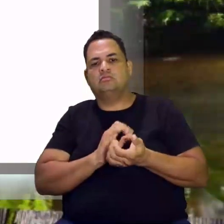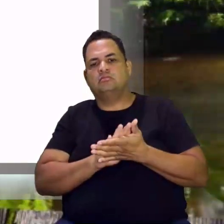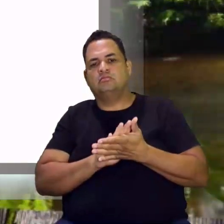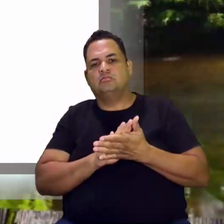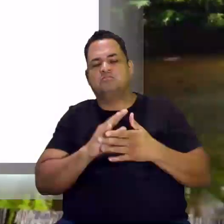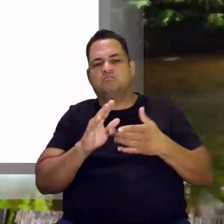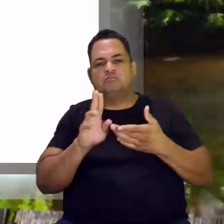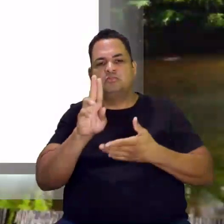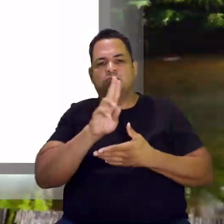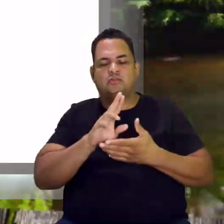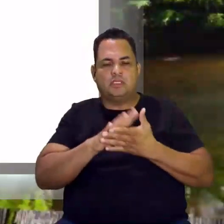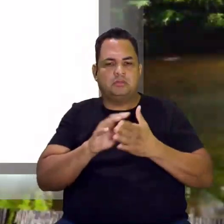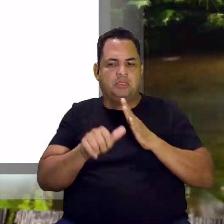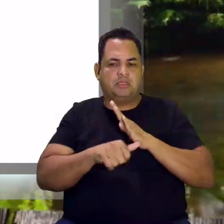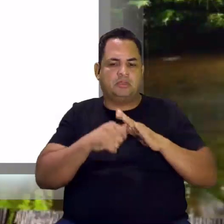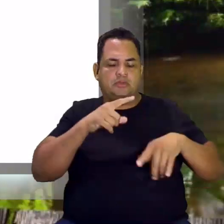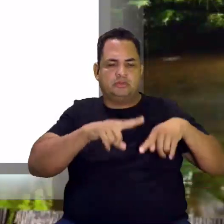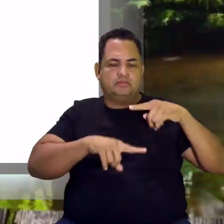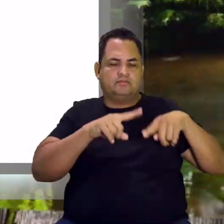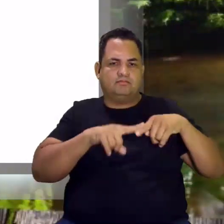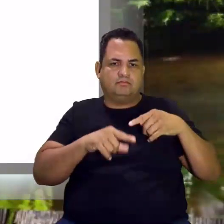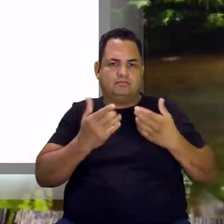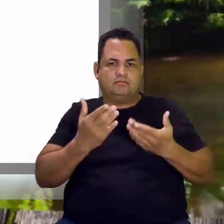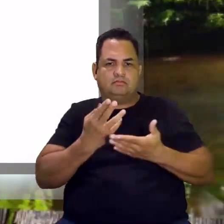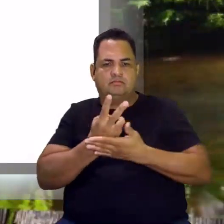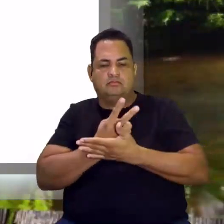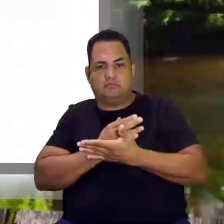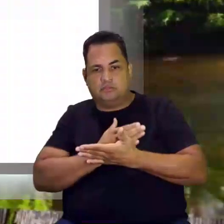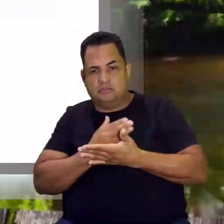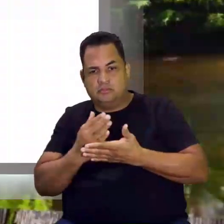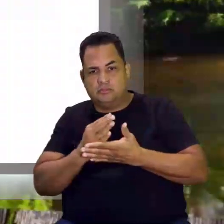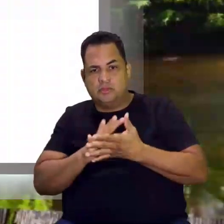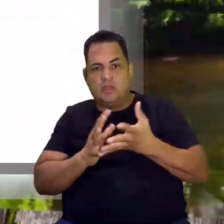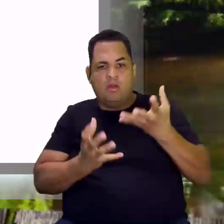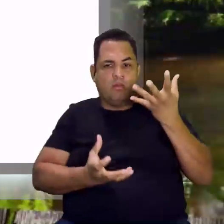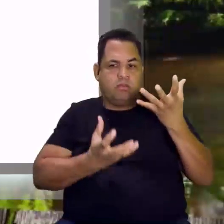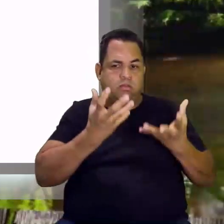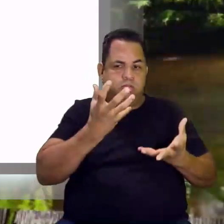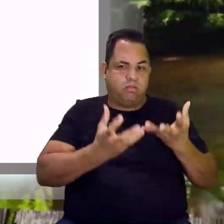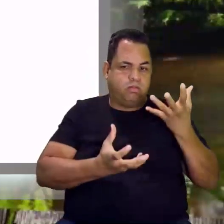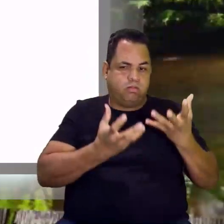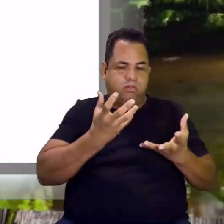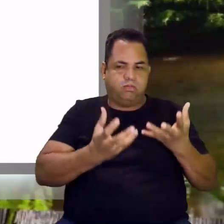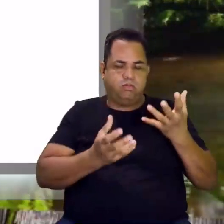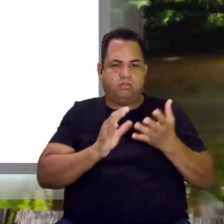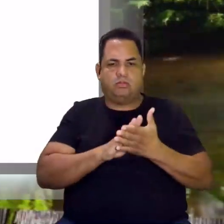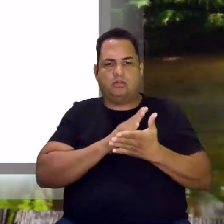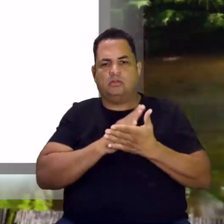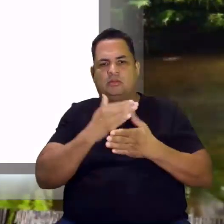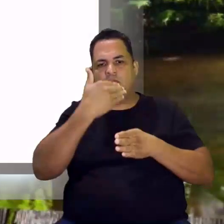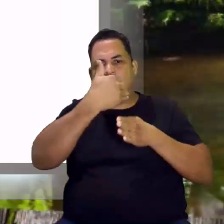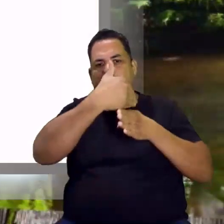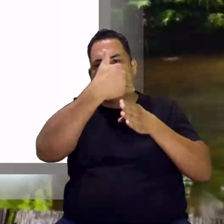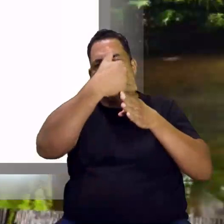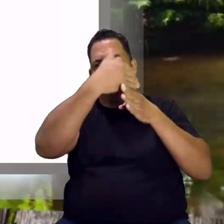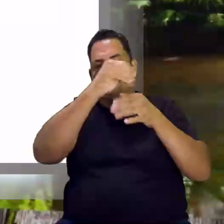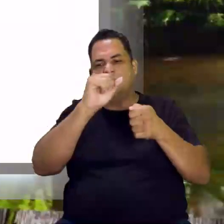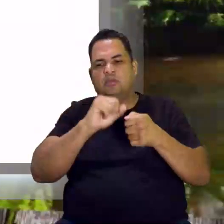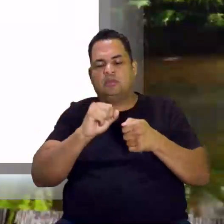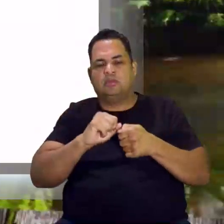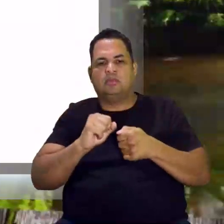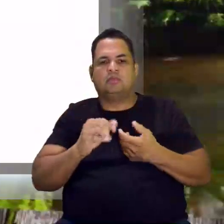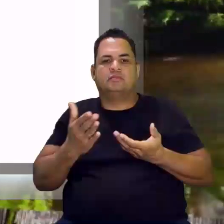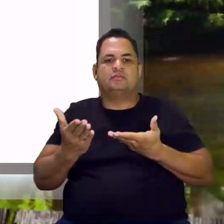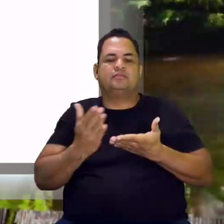melhor os seus utensílios, começaram a fazer o fogo, começaram a construir as suas